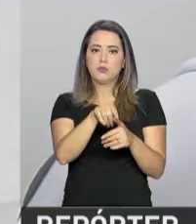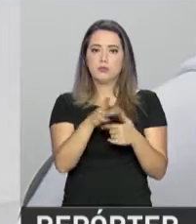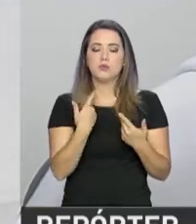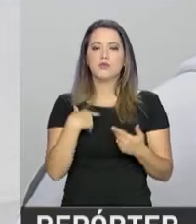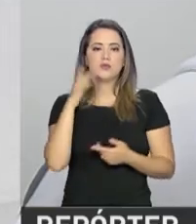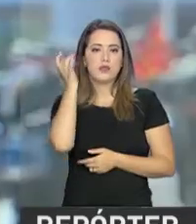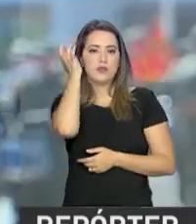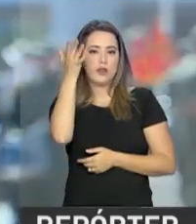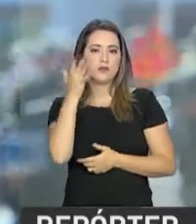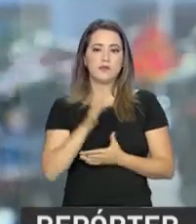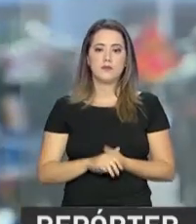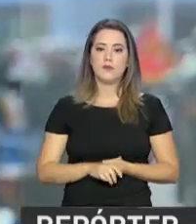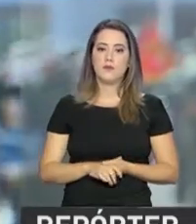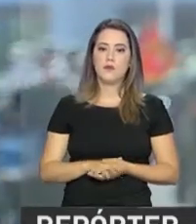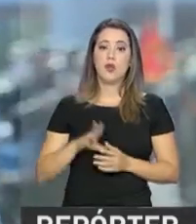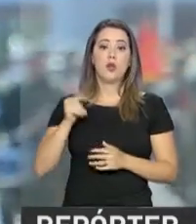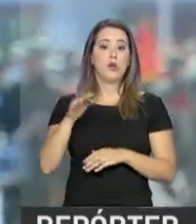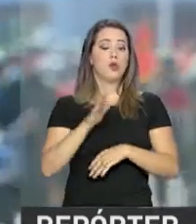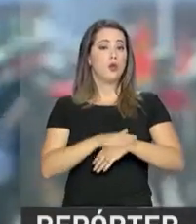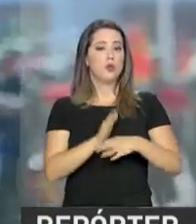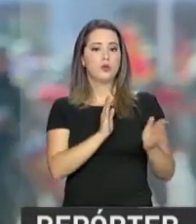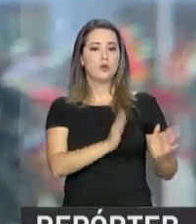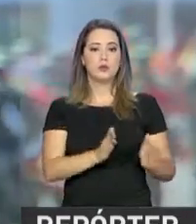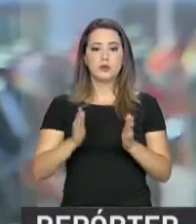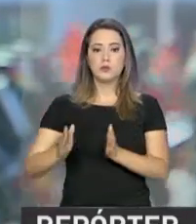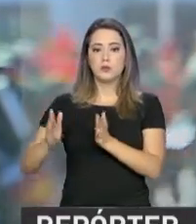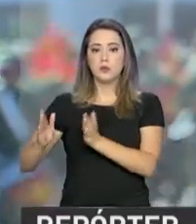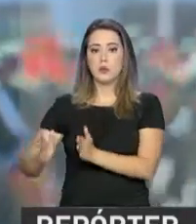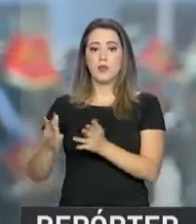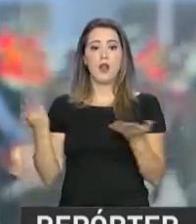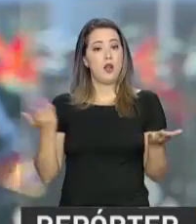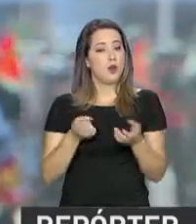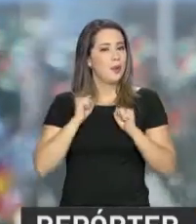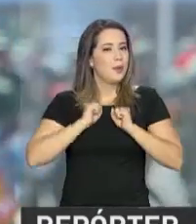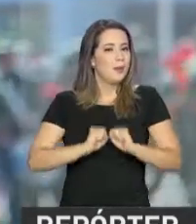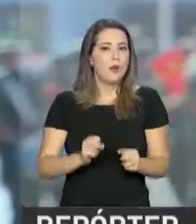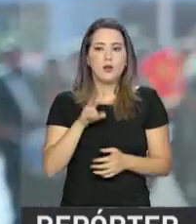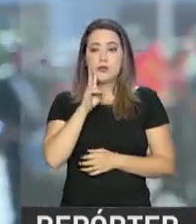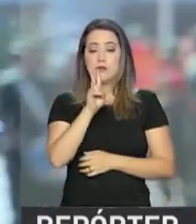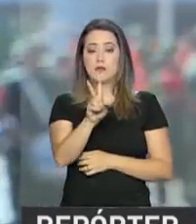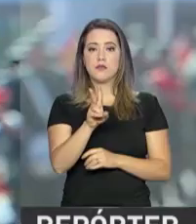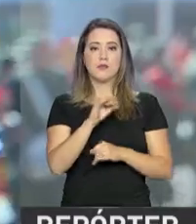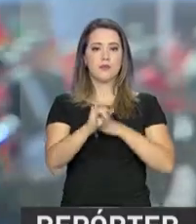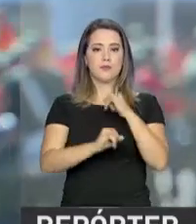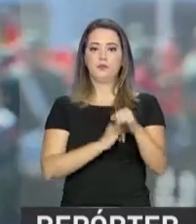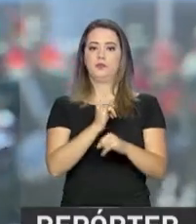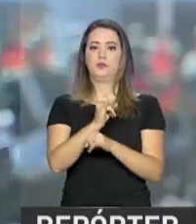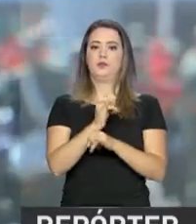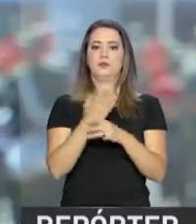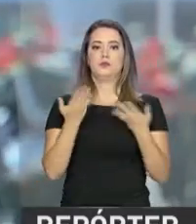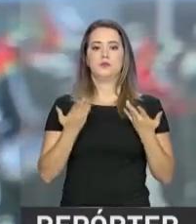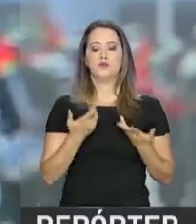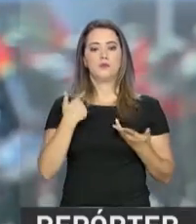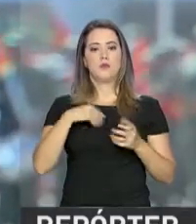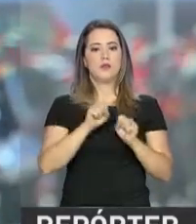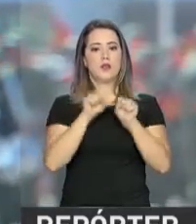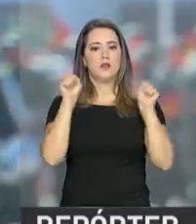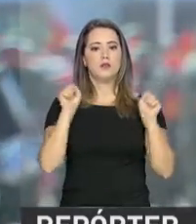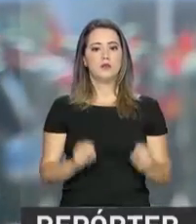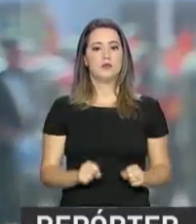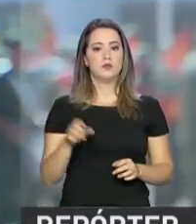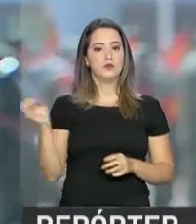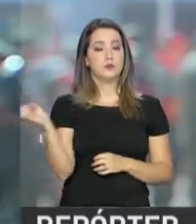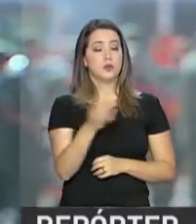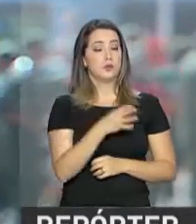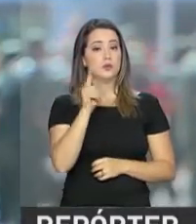prático todas as fases do recrutamento agora podem ser acompanhadas virtualmente o sistema será